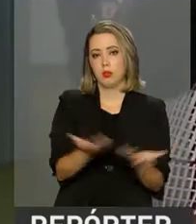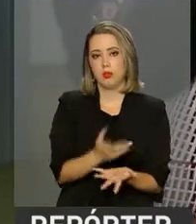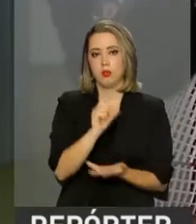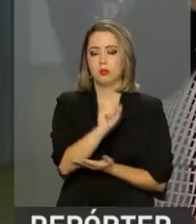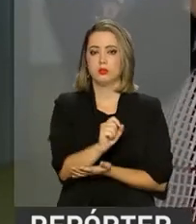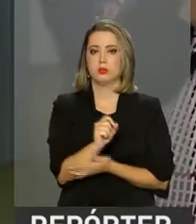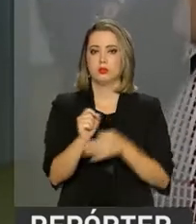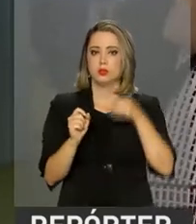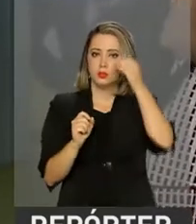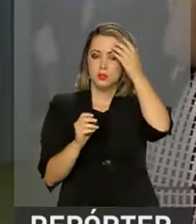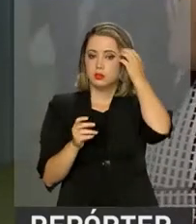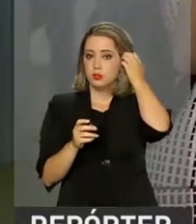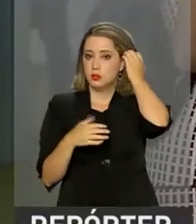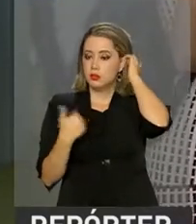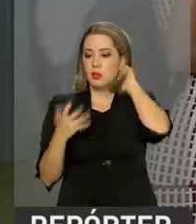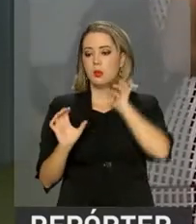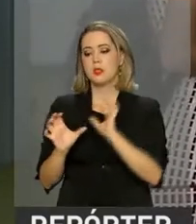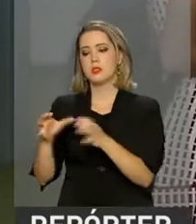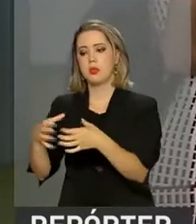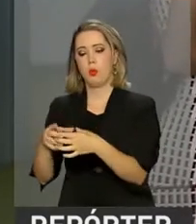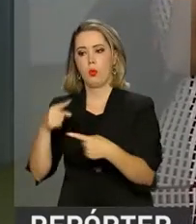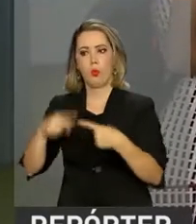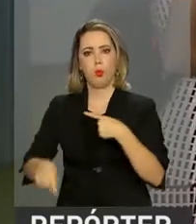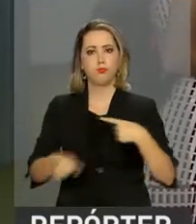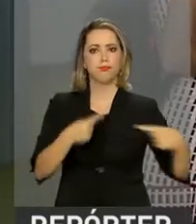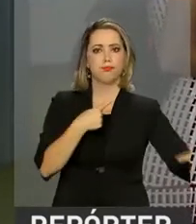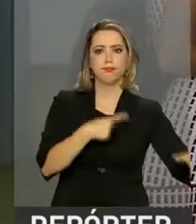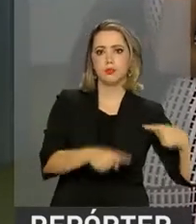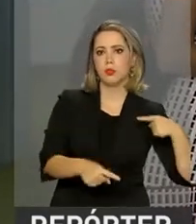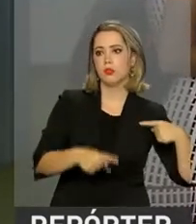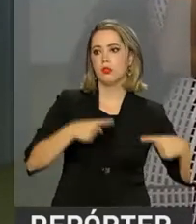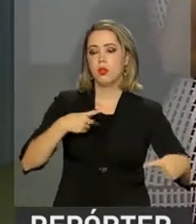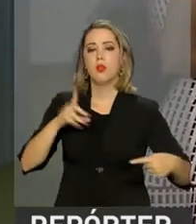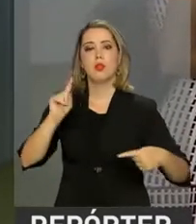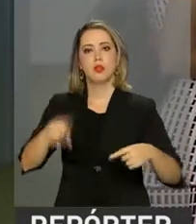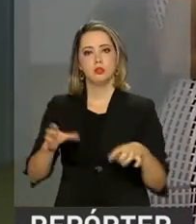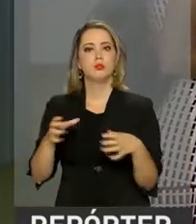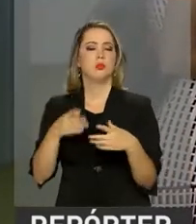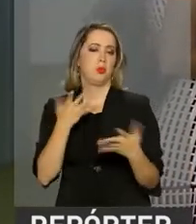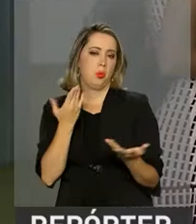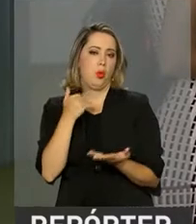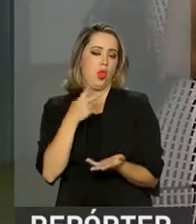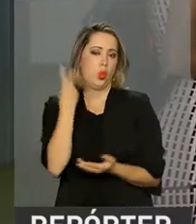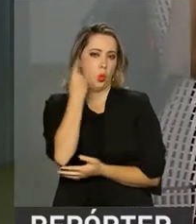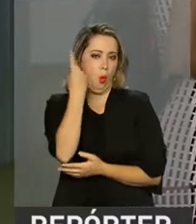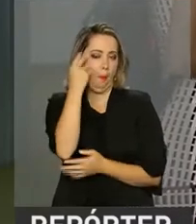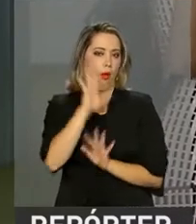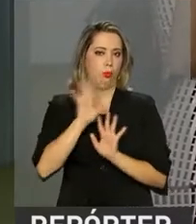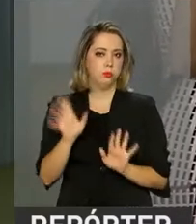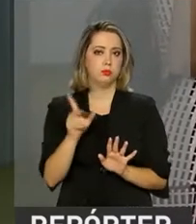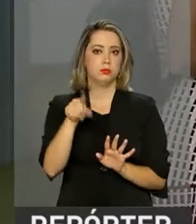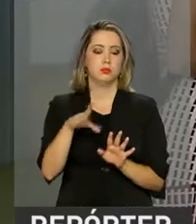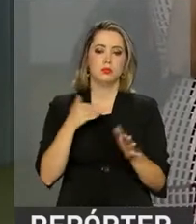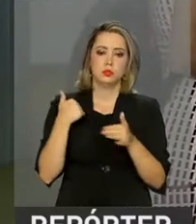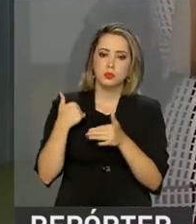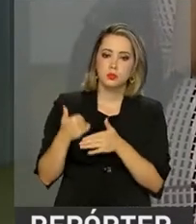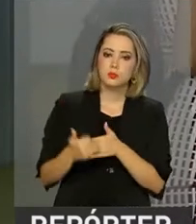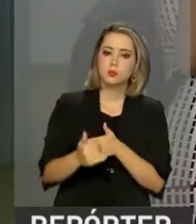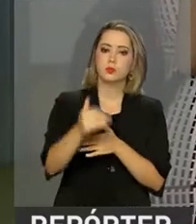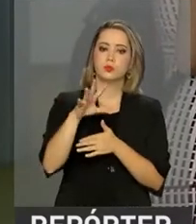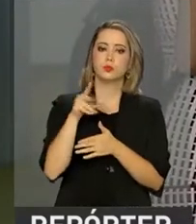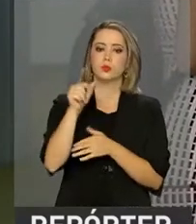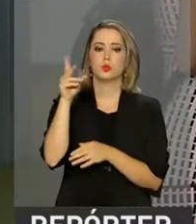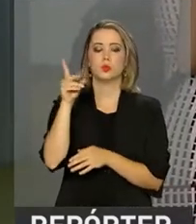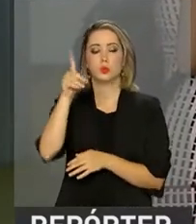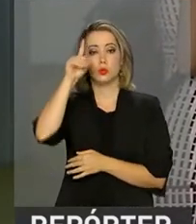Esta disputa entre governo e oposição faz parte do trabalho aqui no parlamento, é comum e deve se estender durante